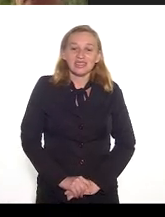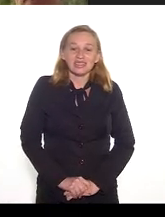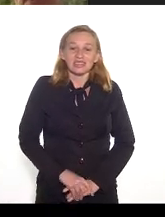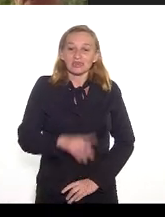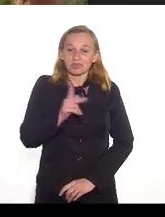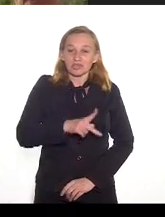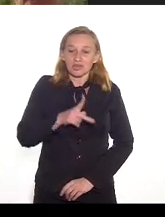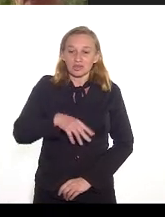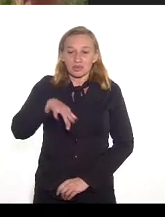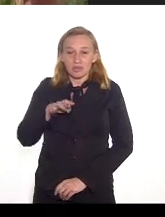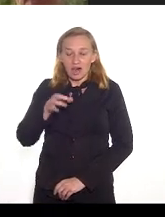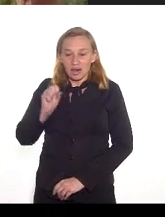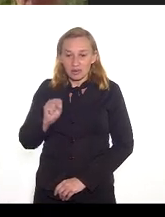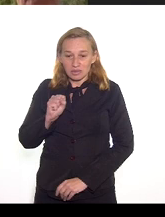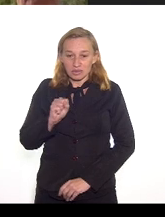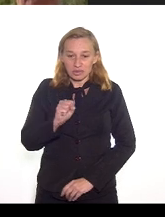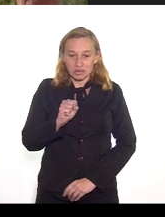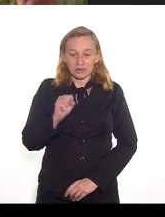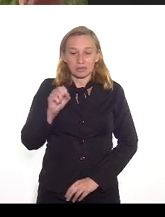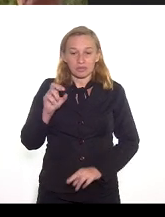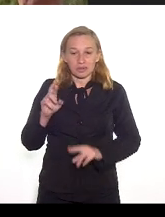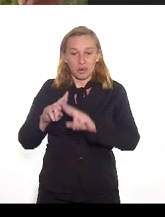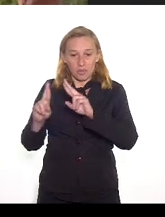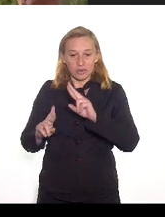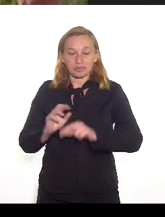Professor Marcos Bastos, da UERJ, por